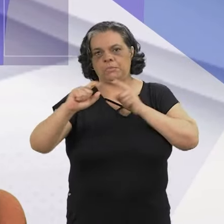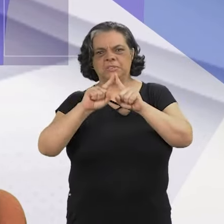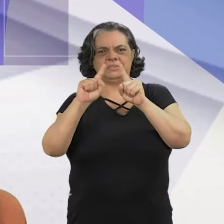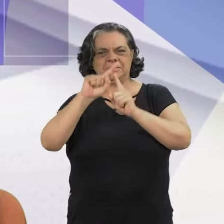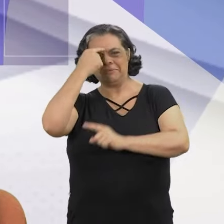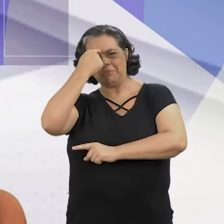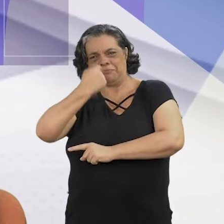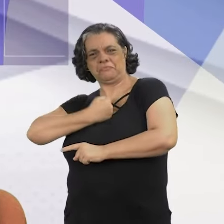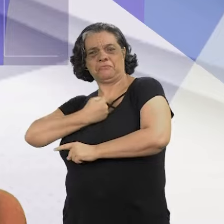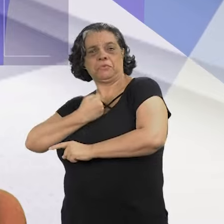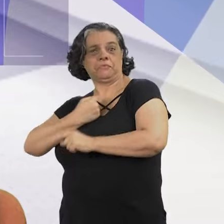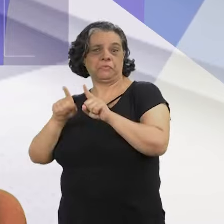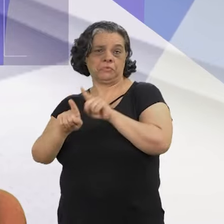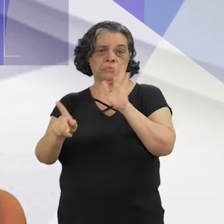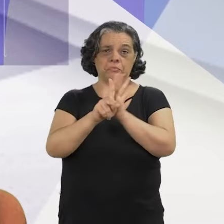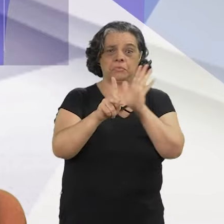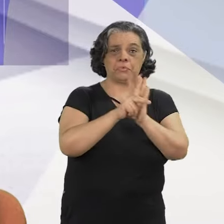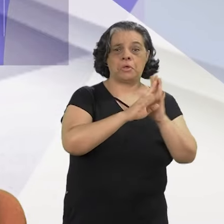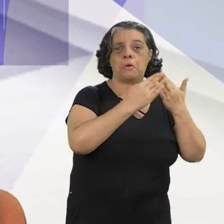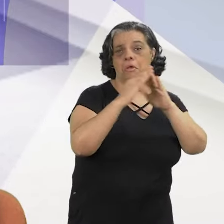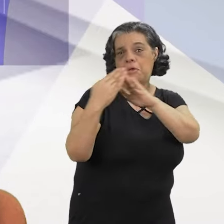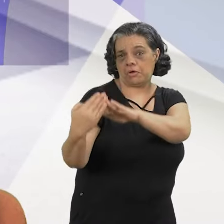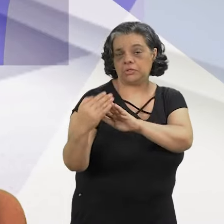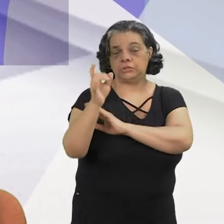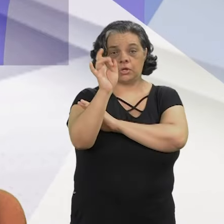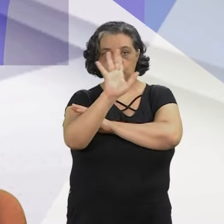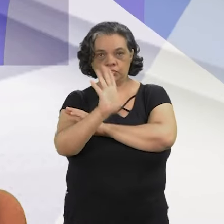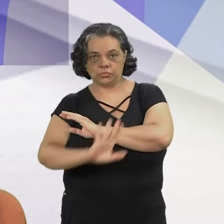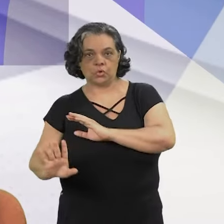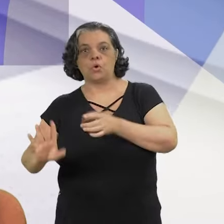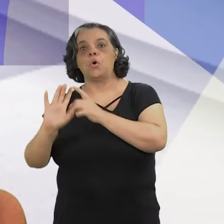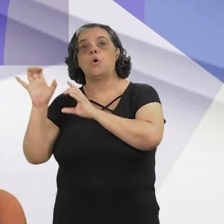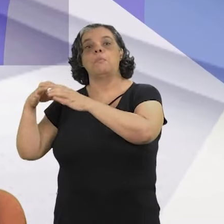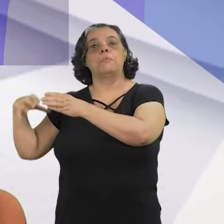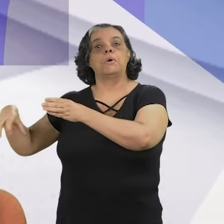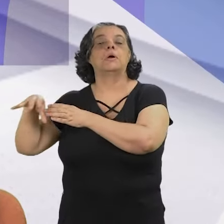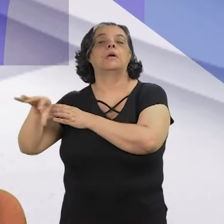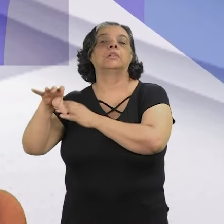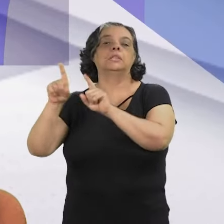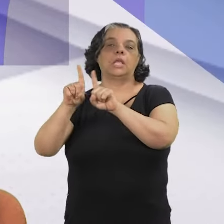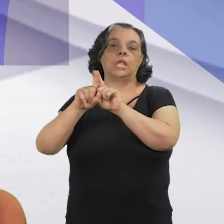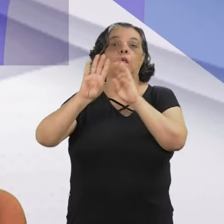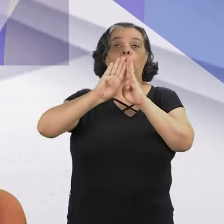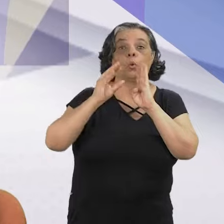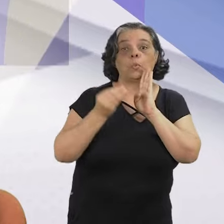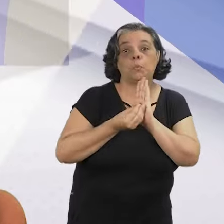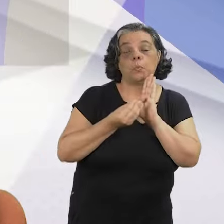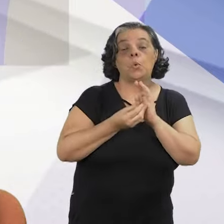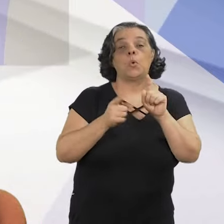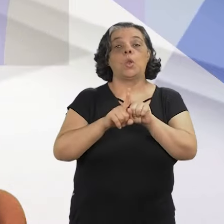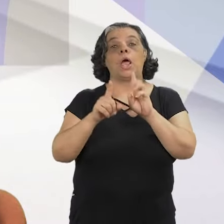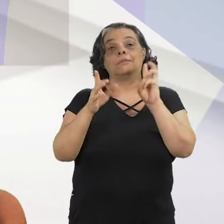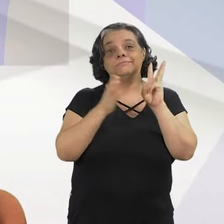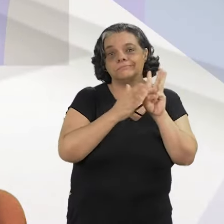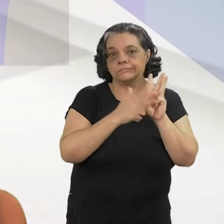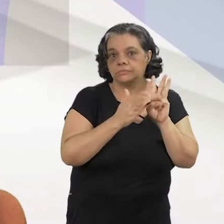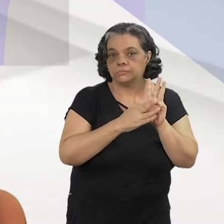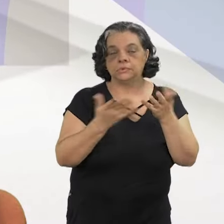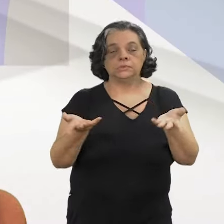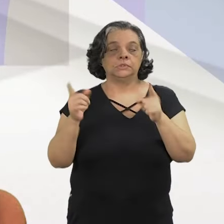estereótipo que se prega principalmente sobre a favela mas não só tem coletivo periférico tem coletivo quilombola coletivo